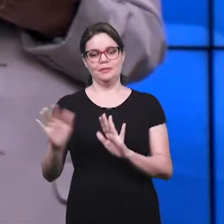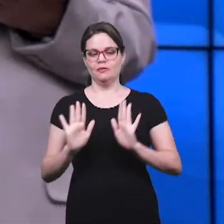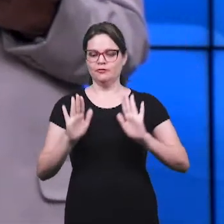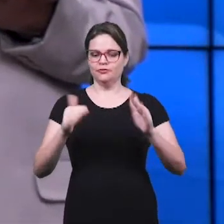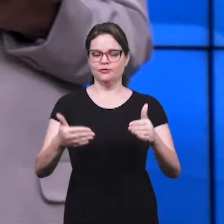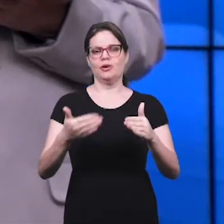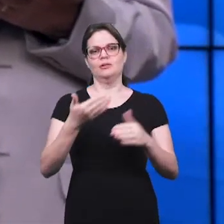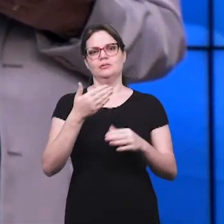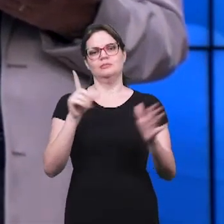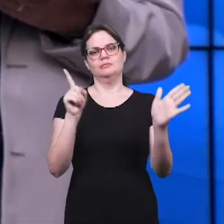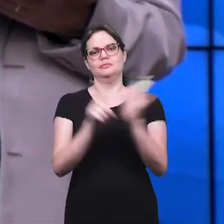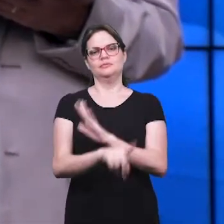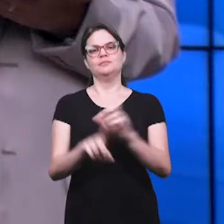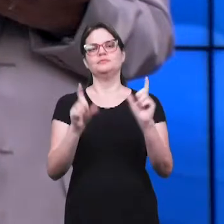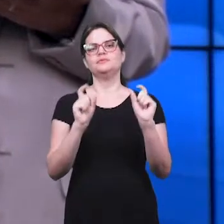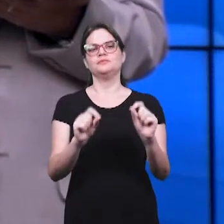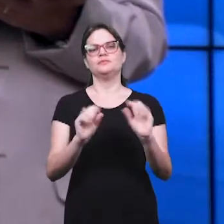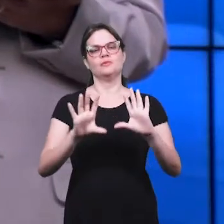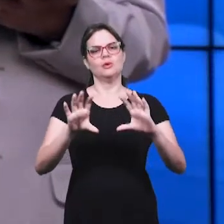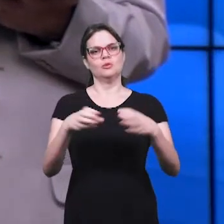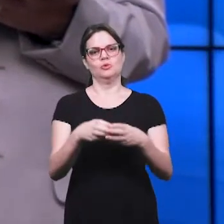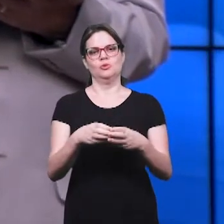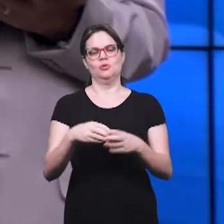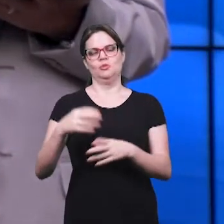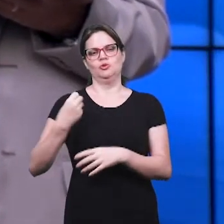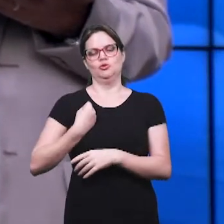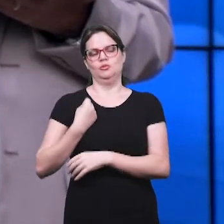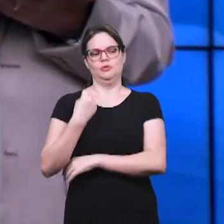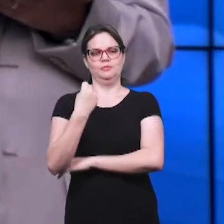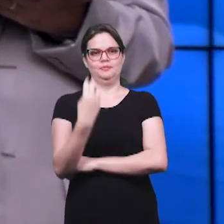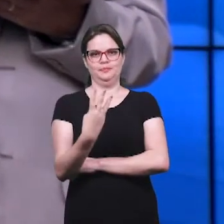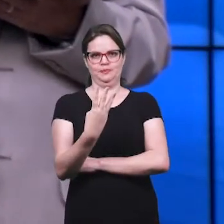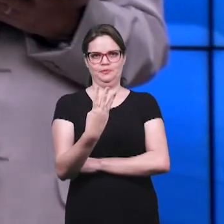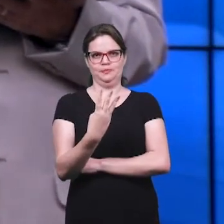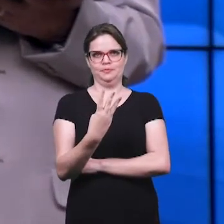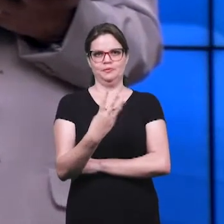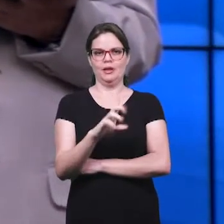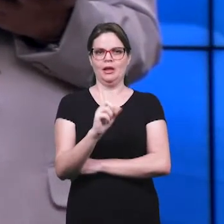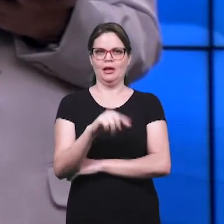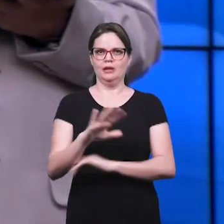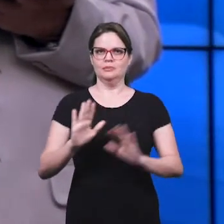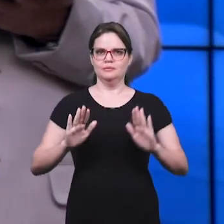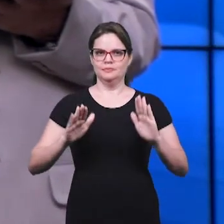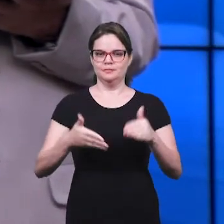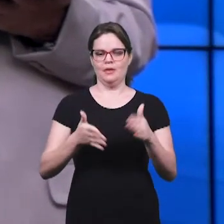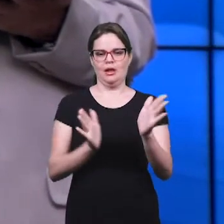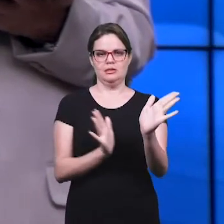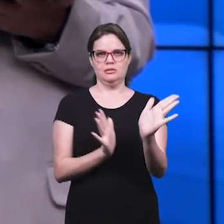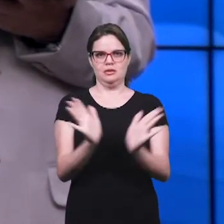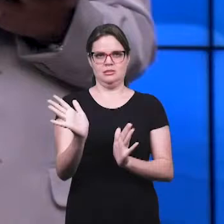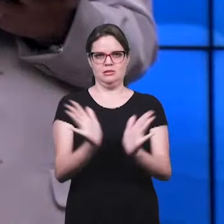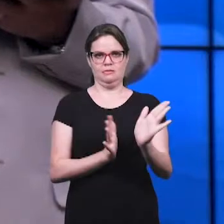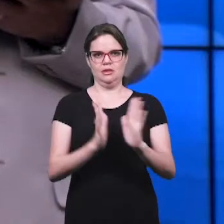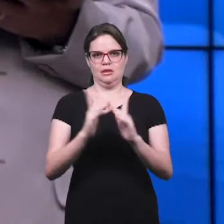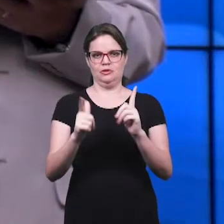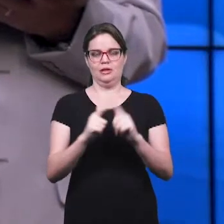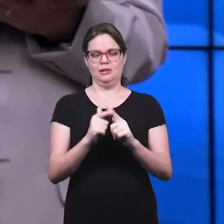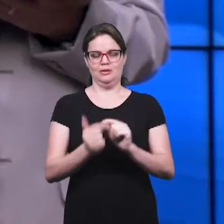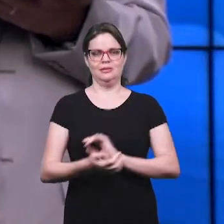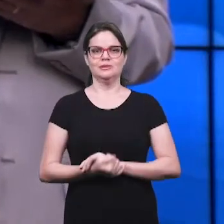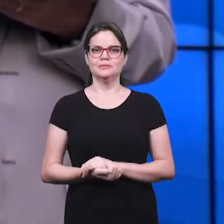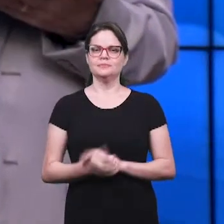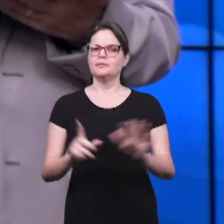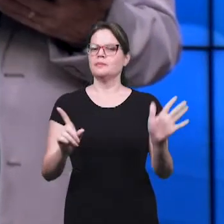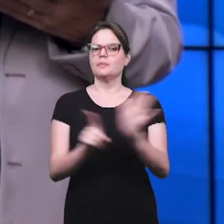agora, que é a pergunta número 3, né? A 3, ela é para o grupo de acessibilidade da igreja.